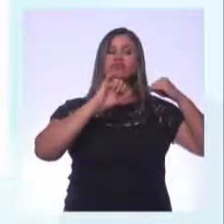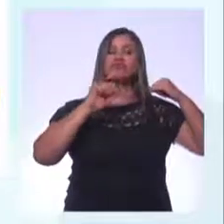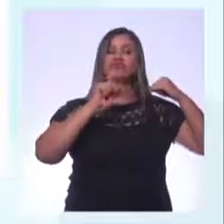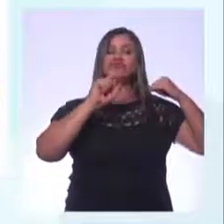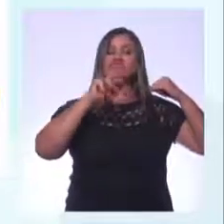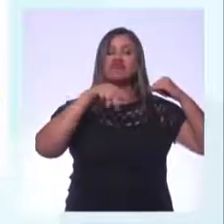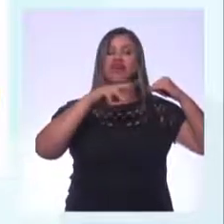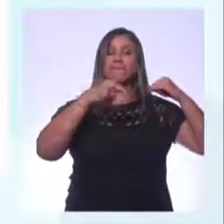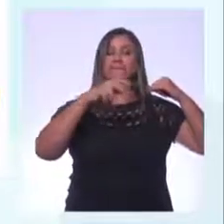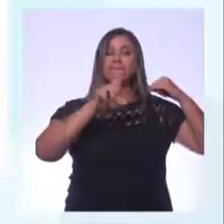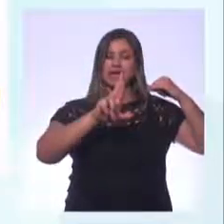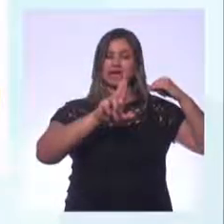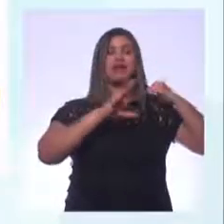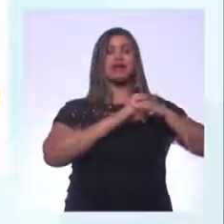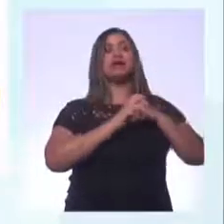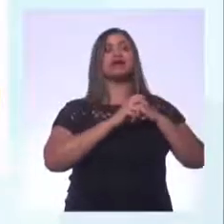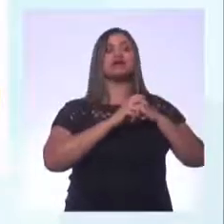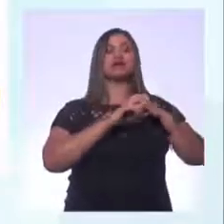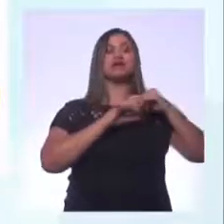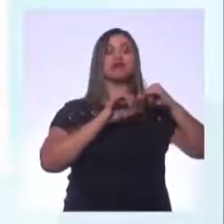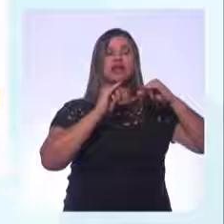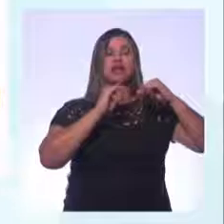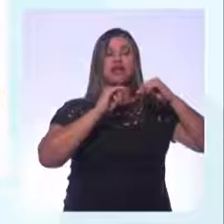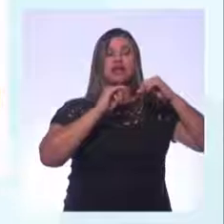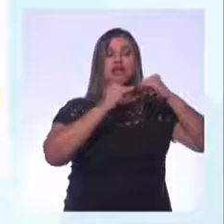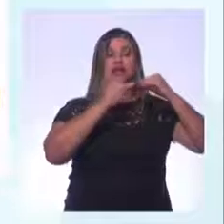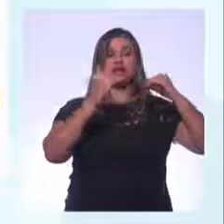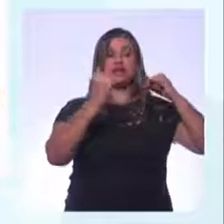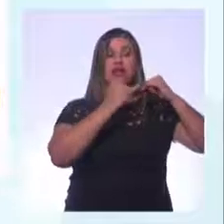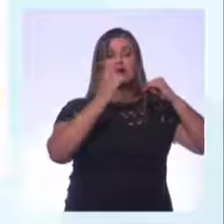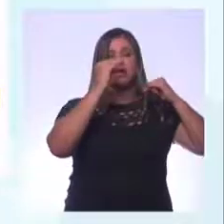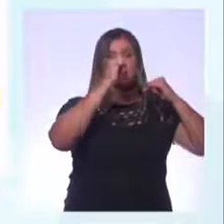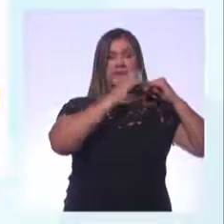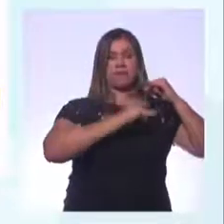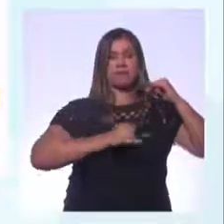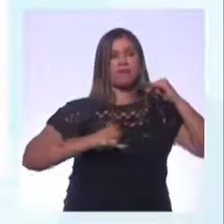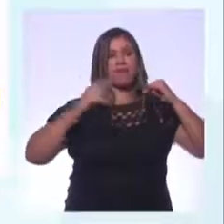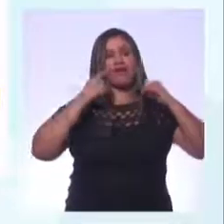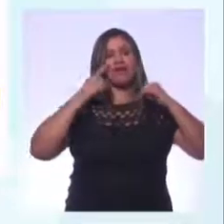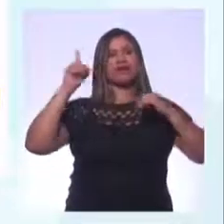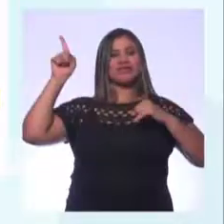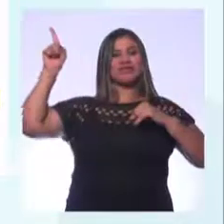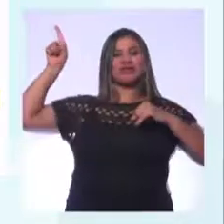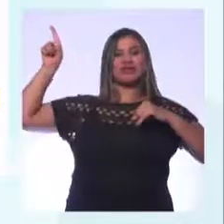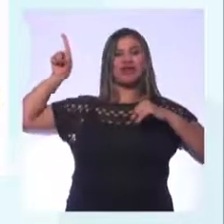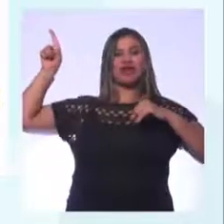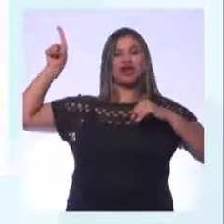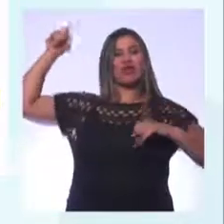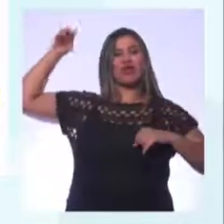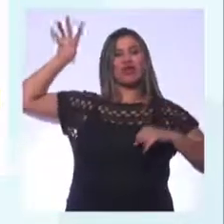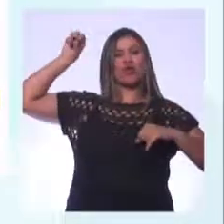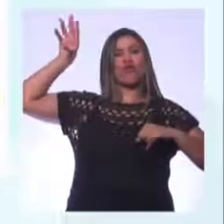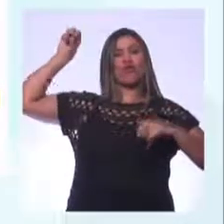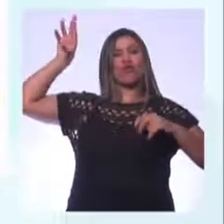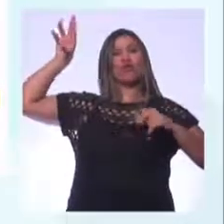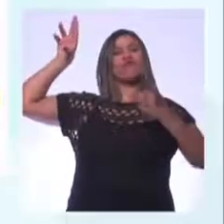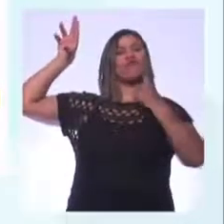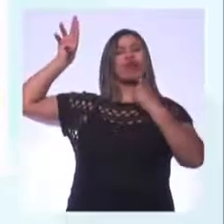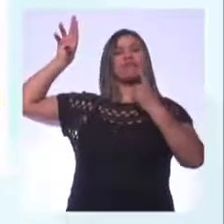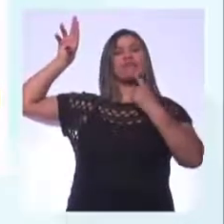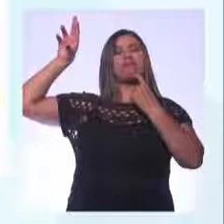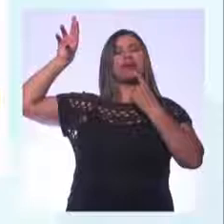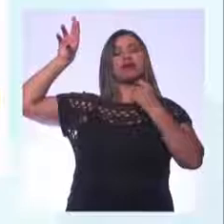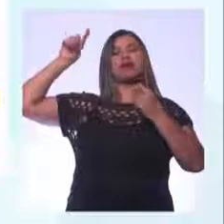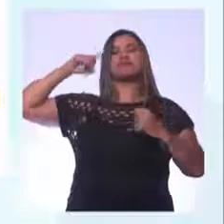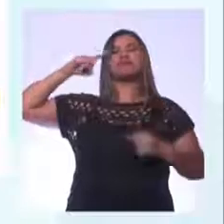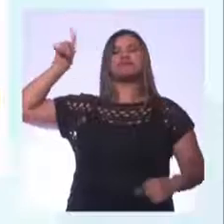está conectado à haste positiva do LED. O LED é essa lâmpada vermelha, que também está representada do lado